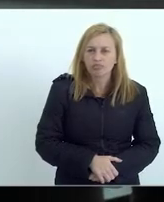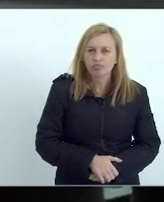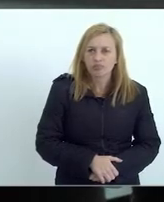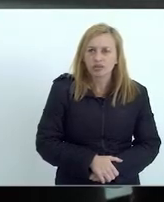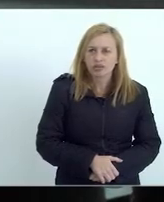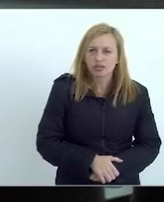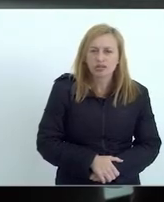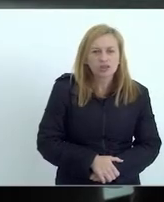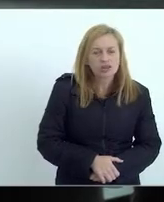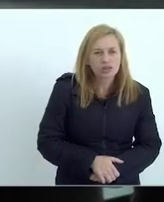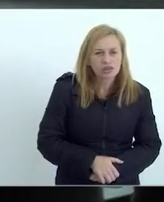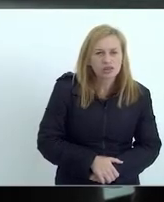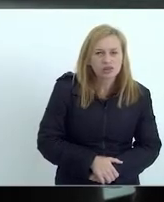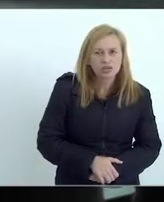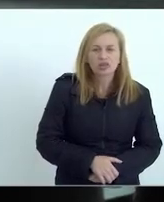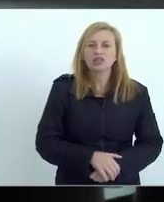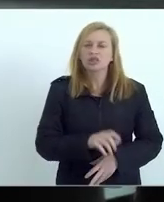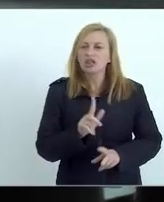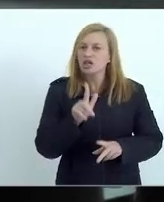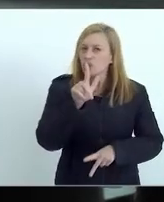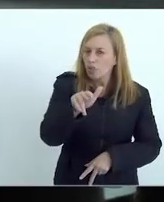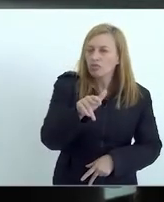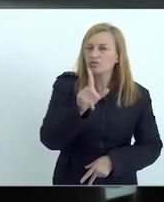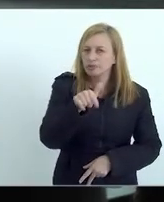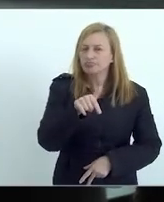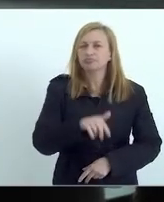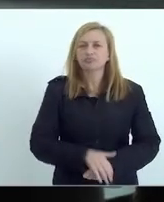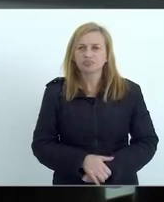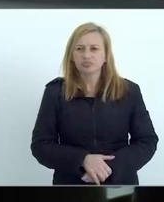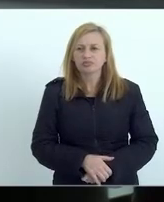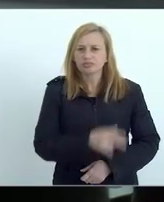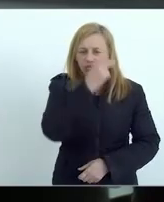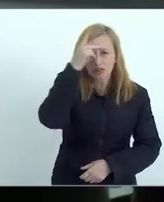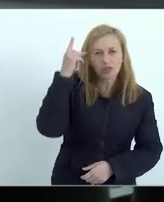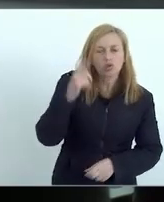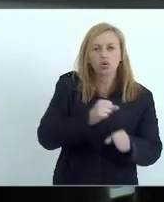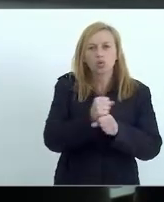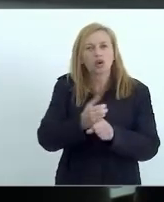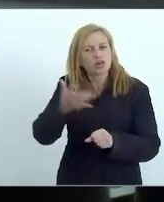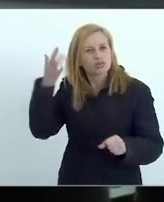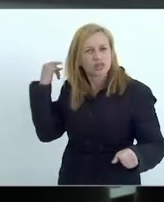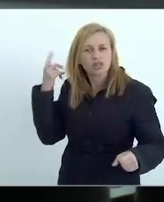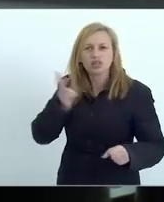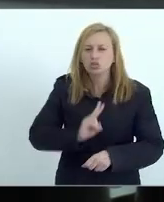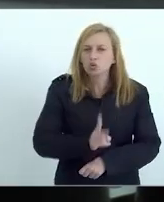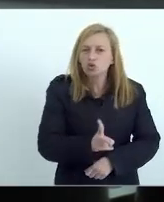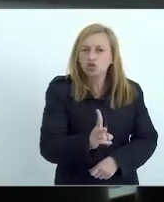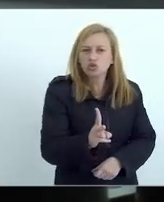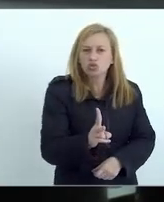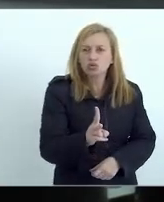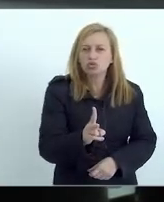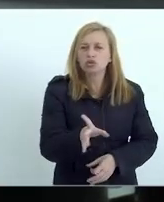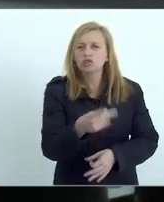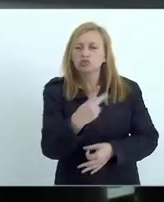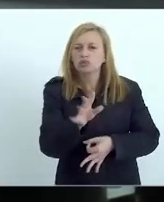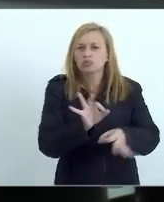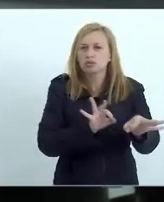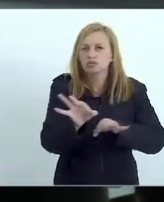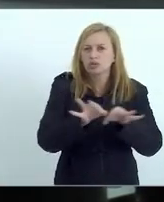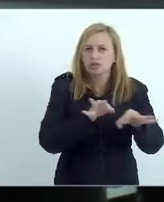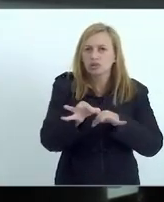a bibliografia ainda é a mesma então essa pessoa do ano passado se ela continuou na sua preparação